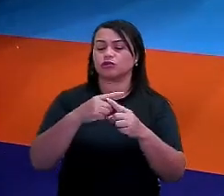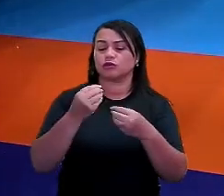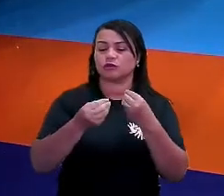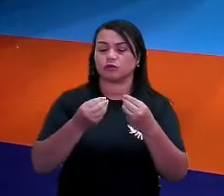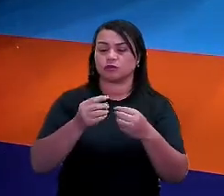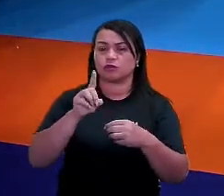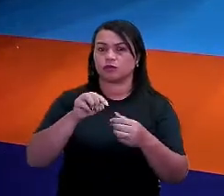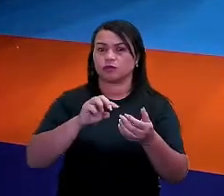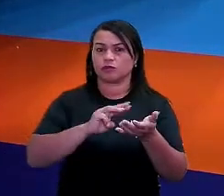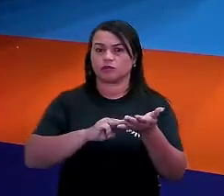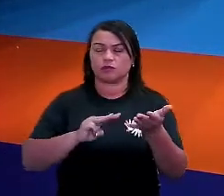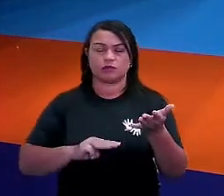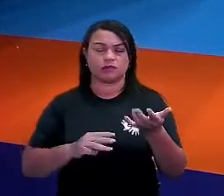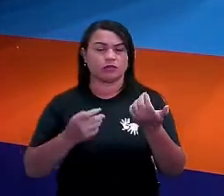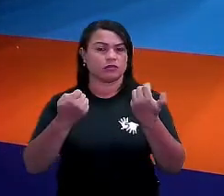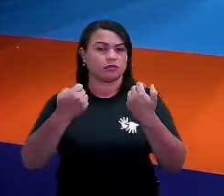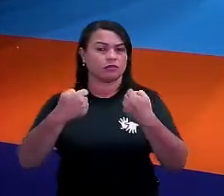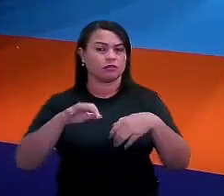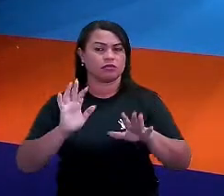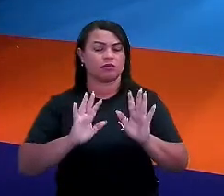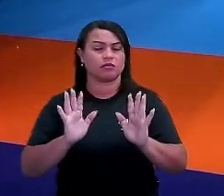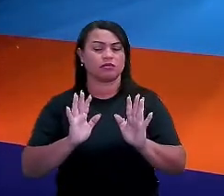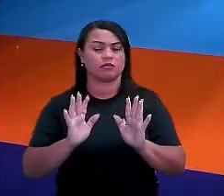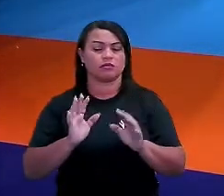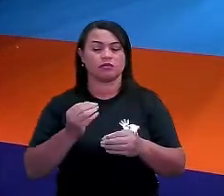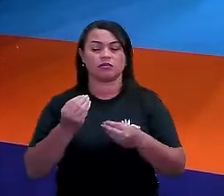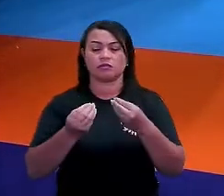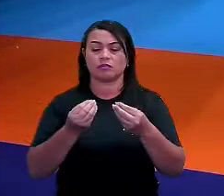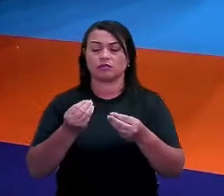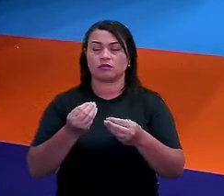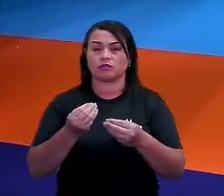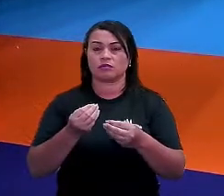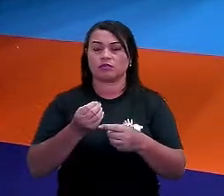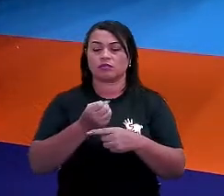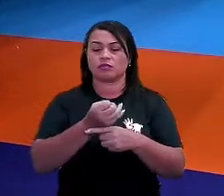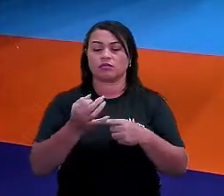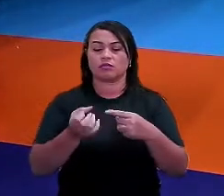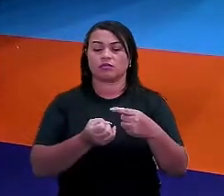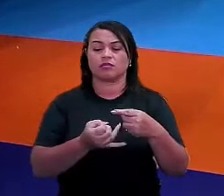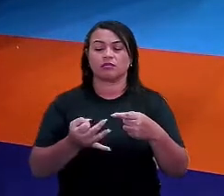é necessário colocar as frações uma em cima da outra.